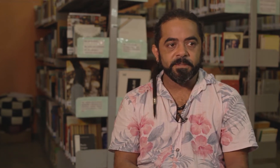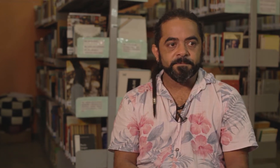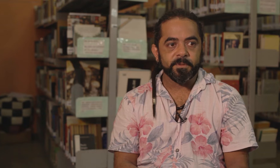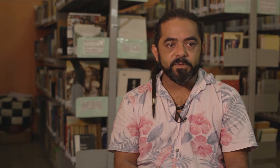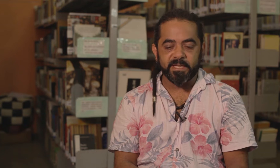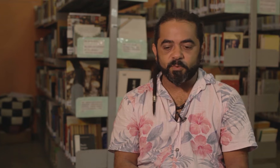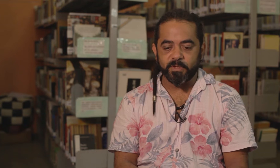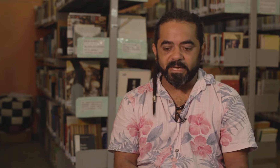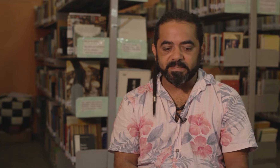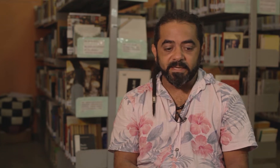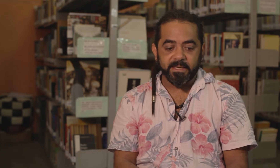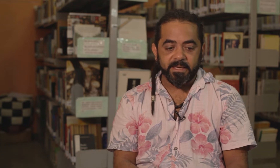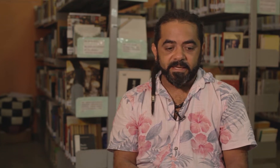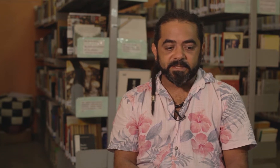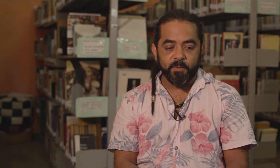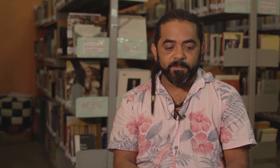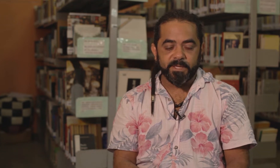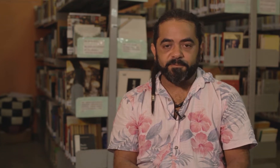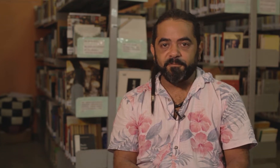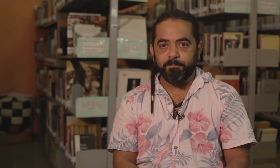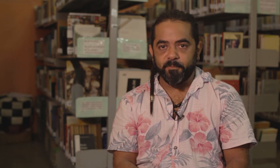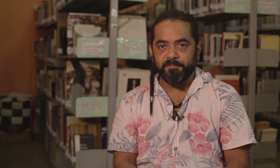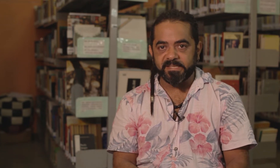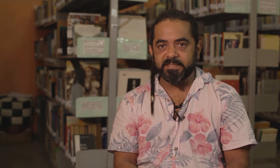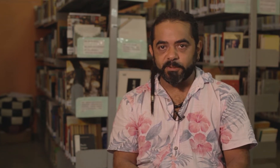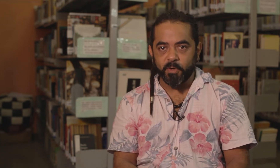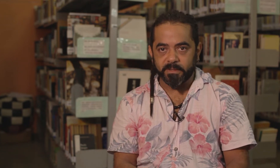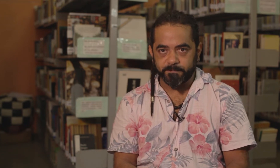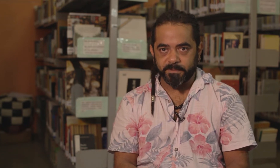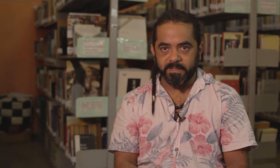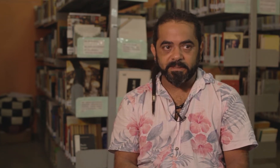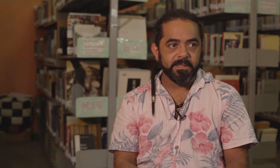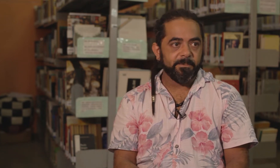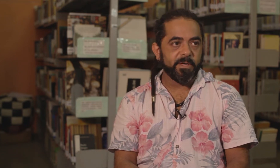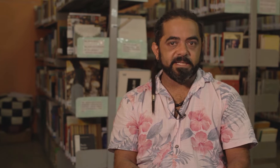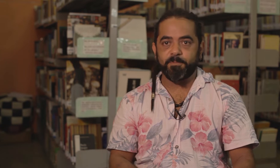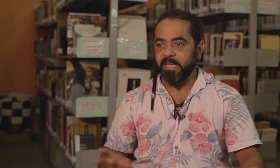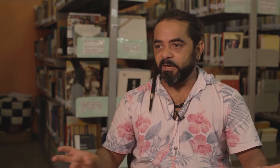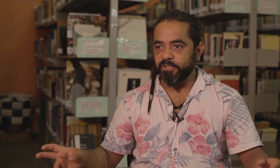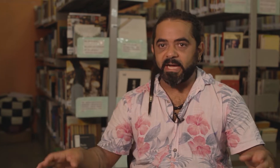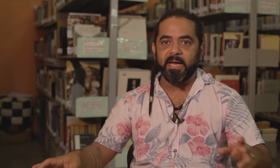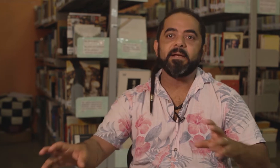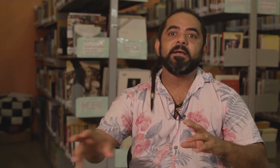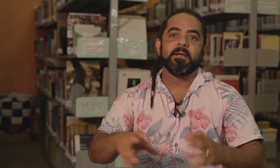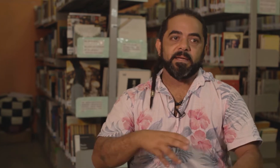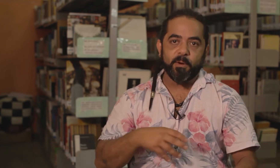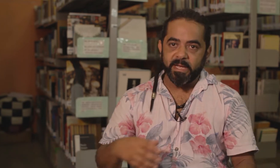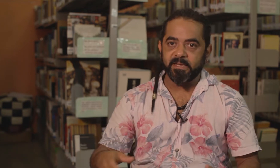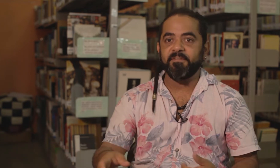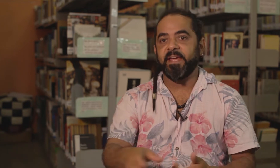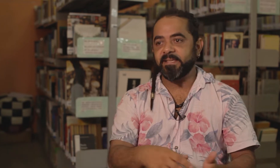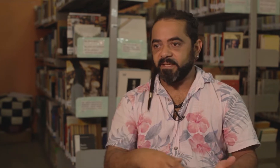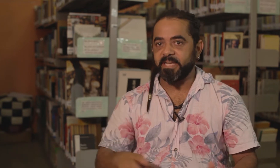patrimônio nos centros culturais. Então, isso foi um facilitador, né, porque eles puderam já,